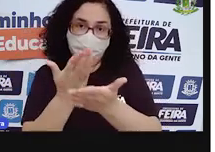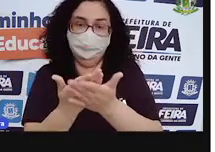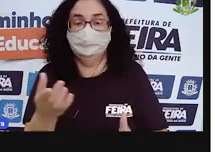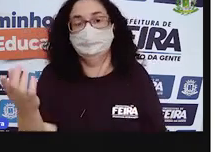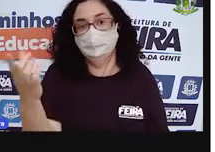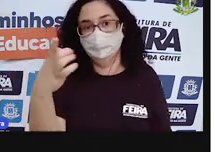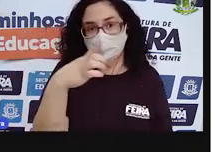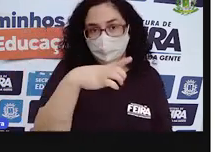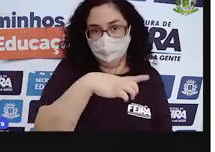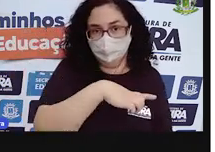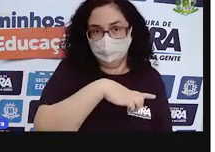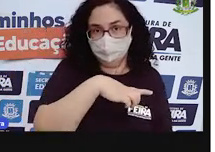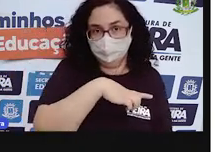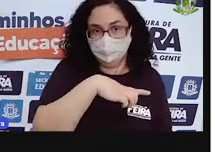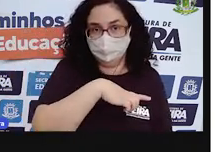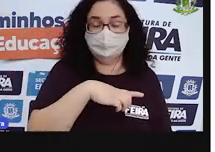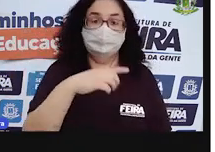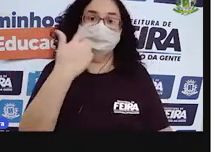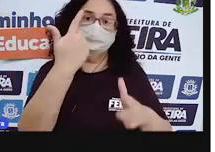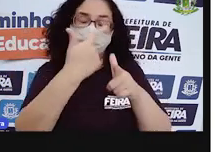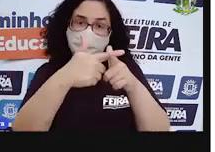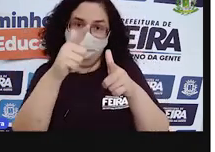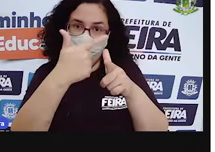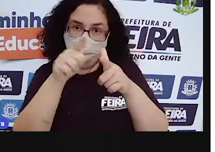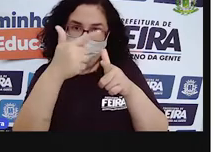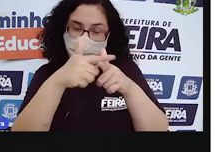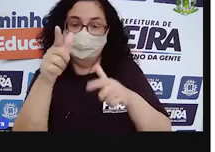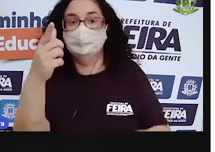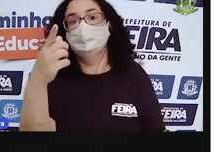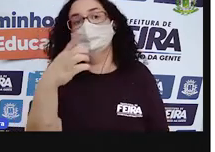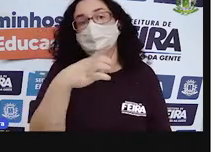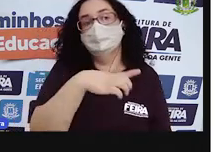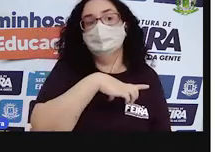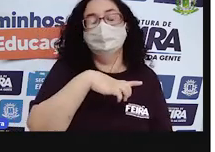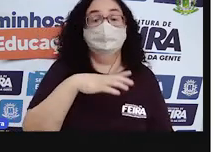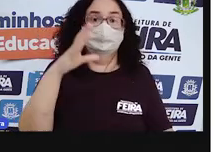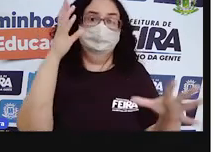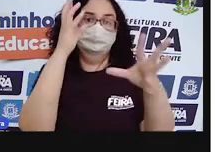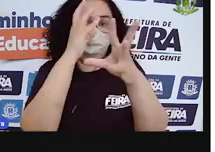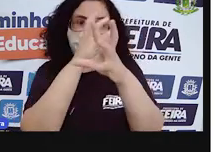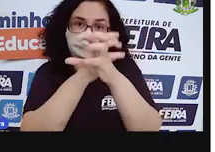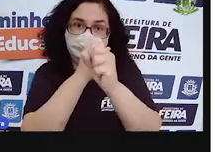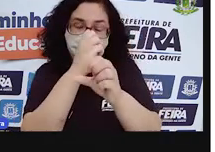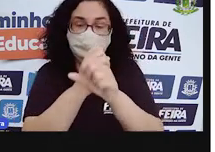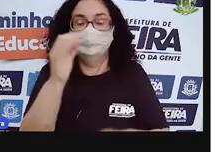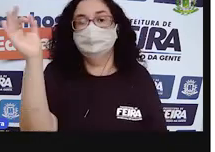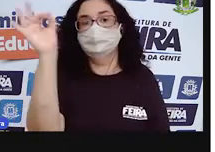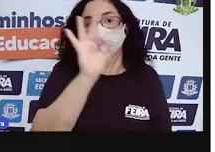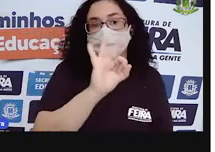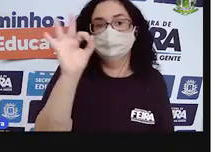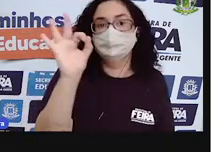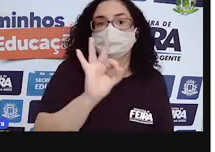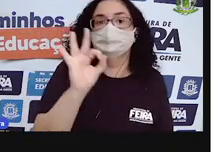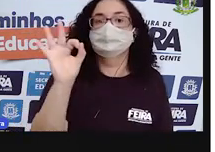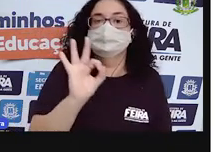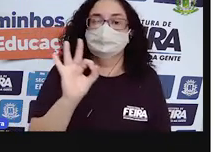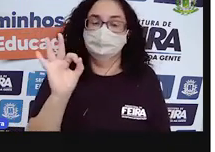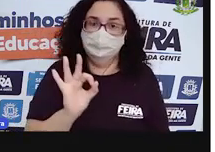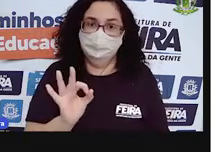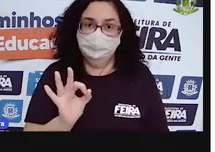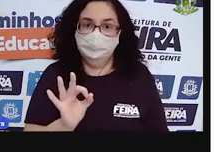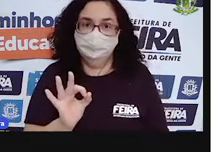vai resolver problemas que envolve cálculo de porcentagem